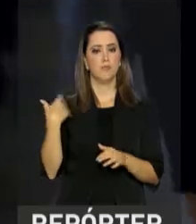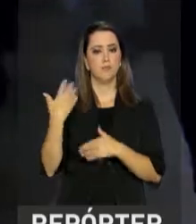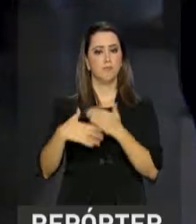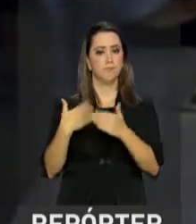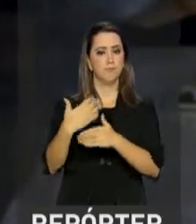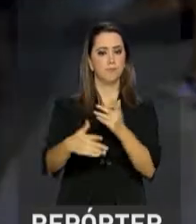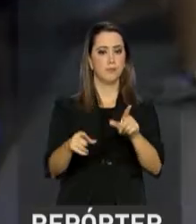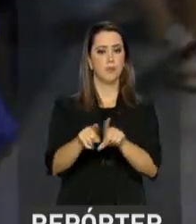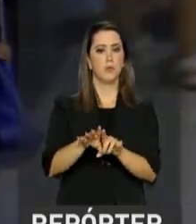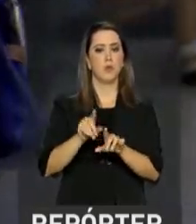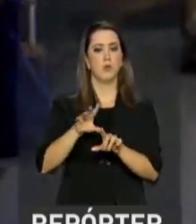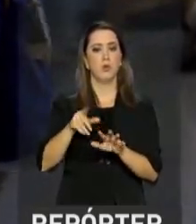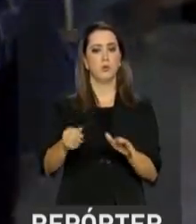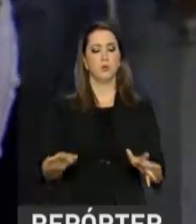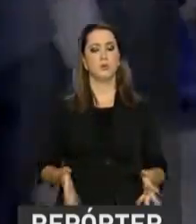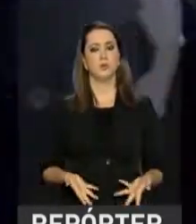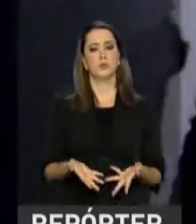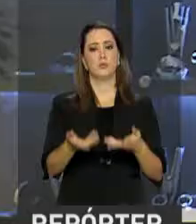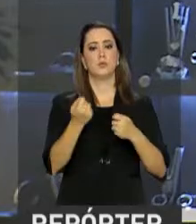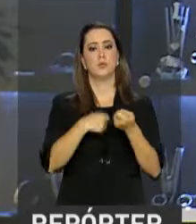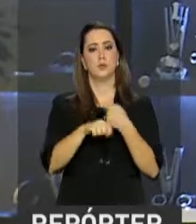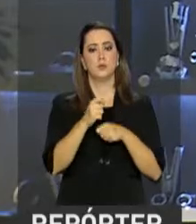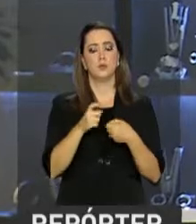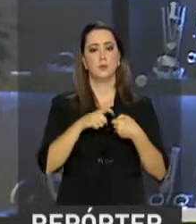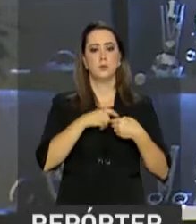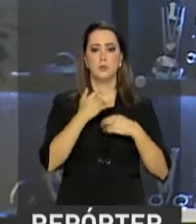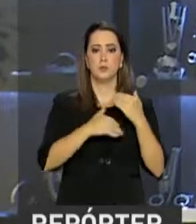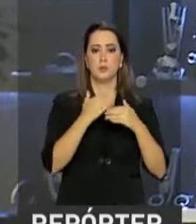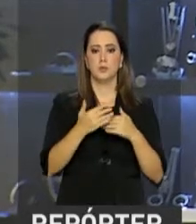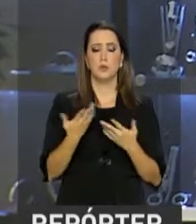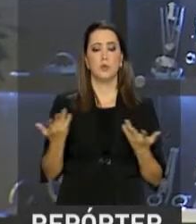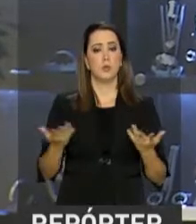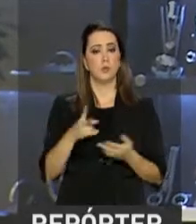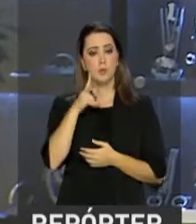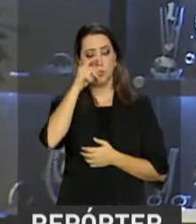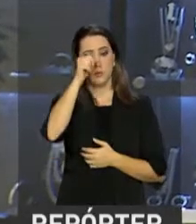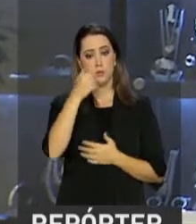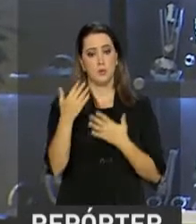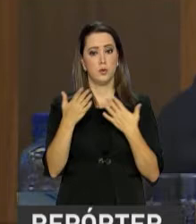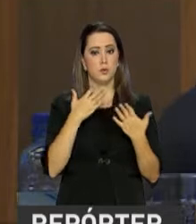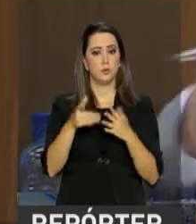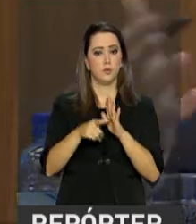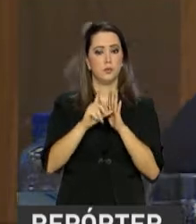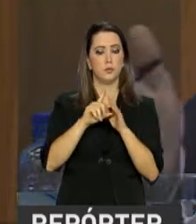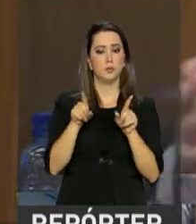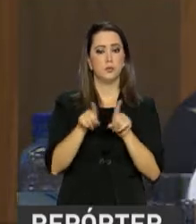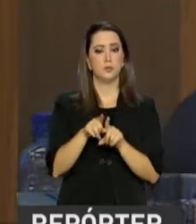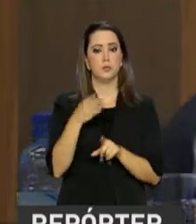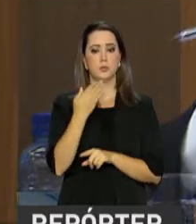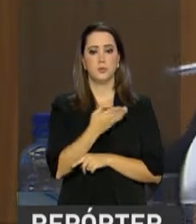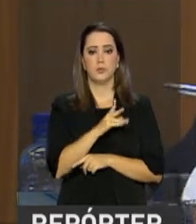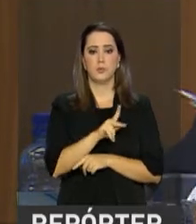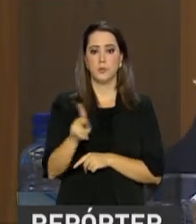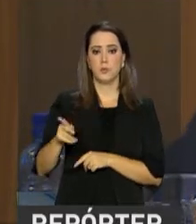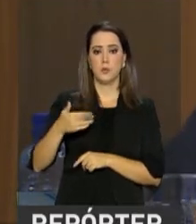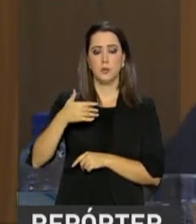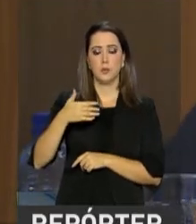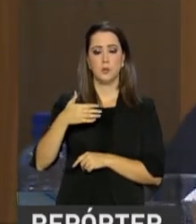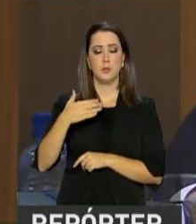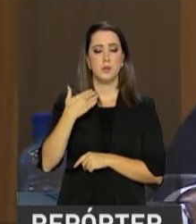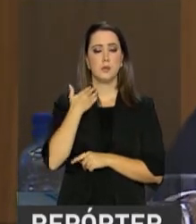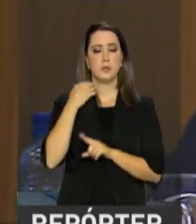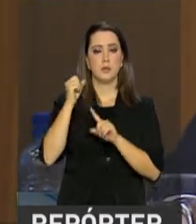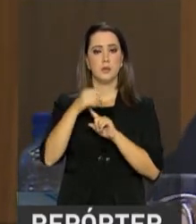Tudo isso impulsionou a recuperação da economia, que vem sendo mais forte do que o esperado. Para o presidente do Banco Central, o